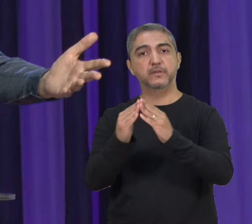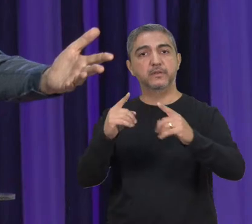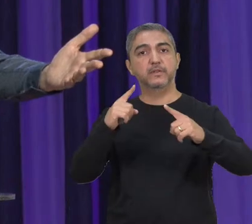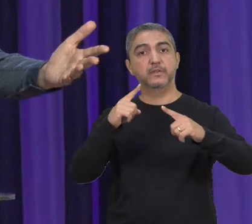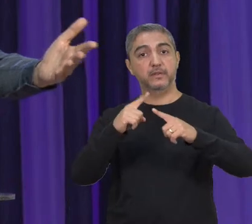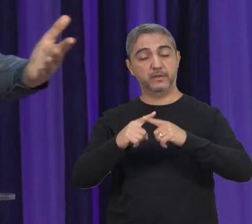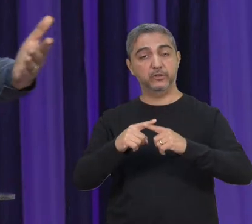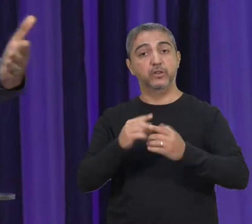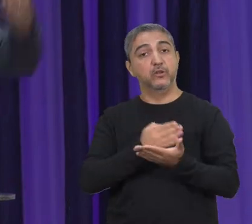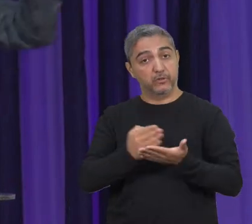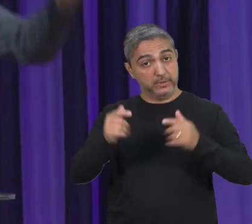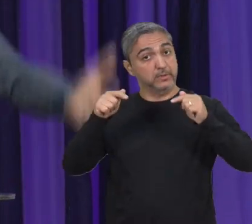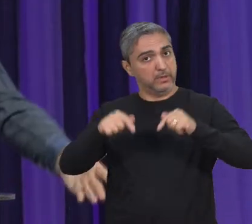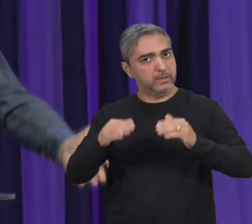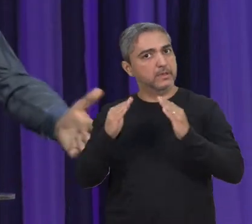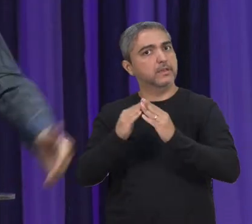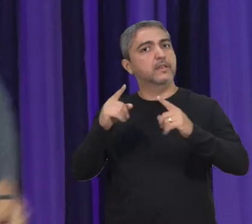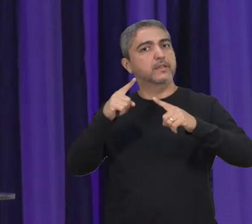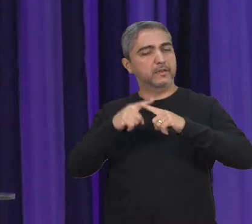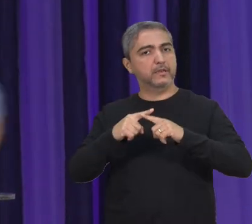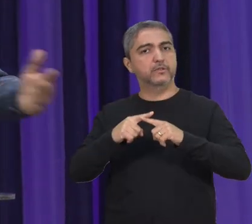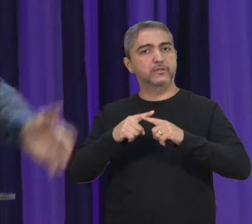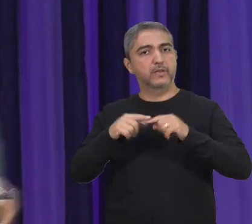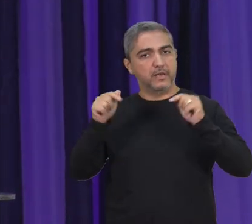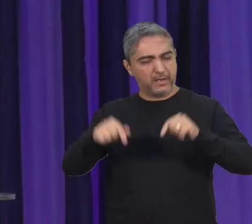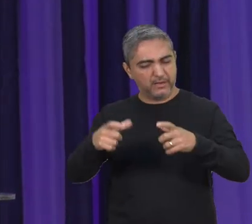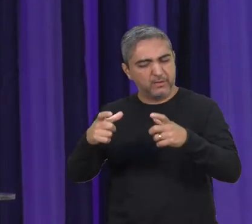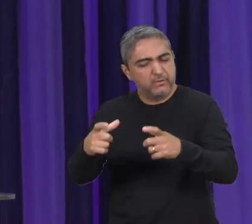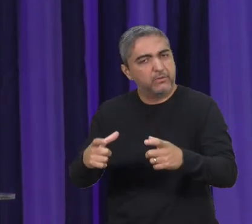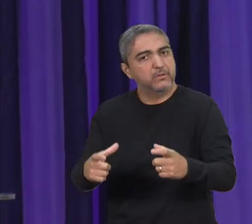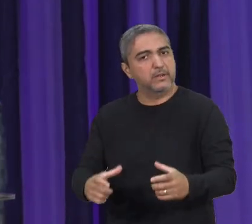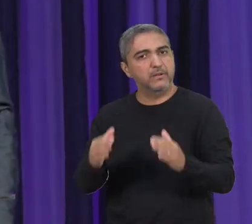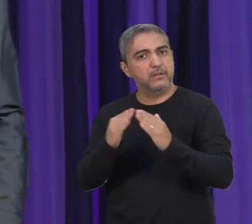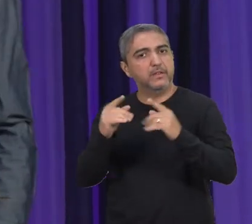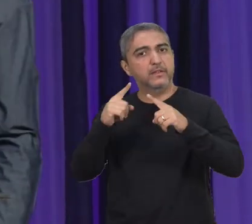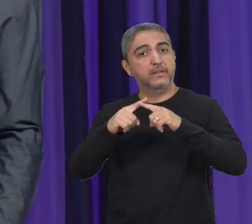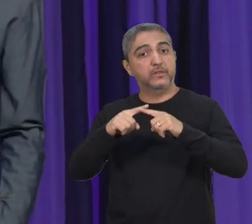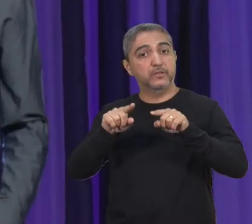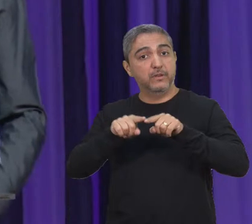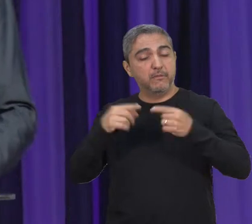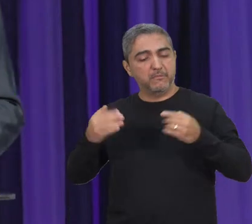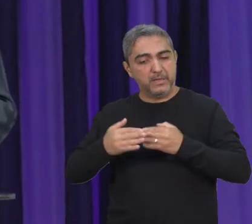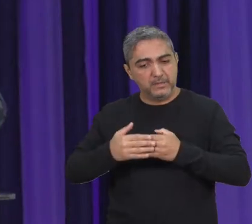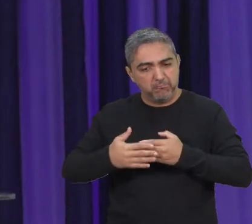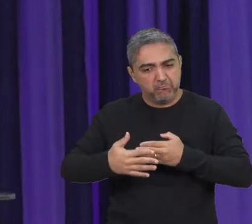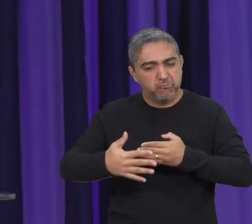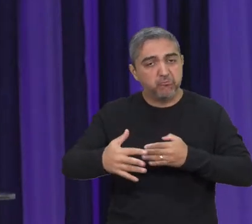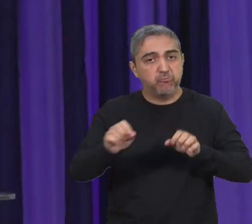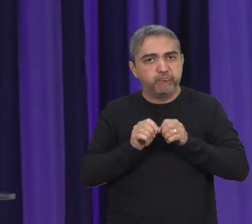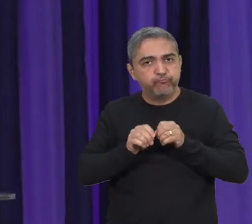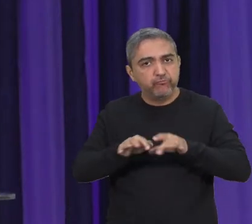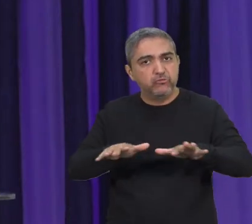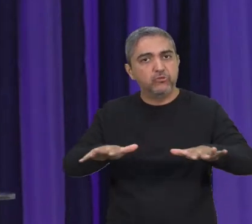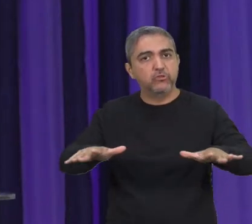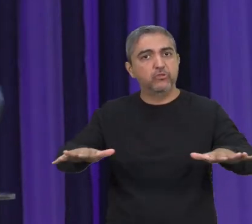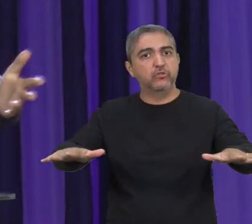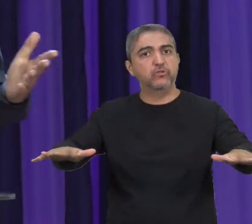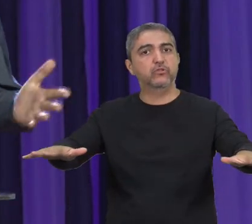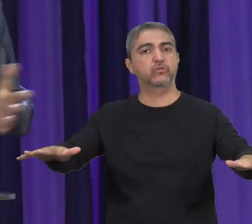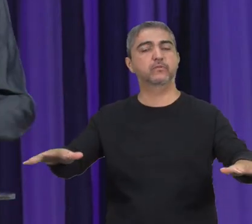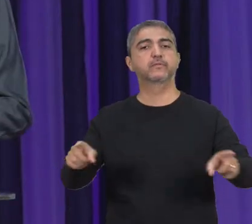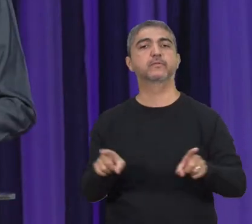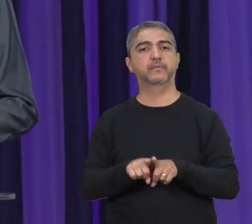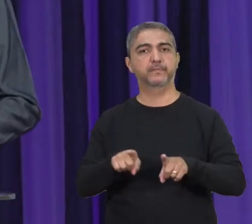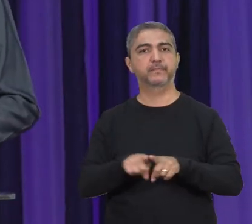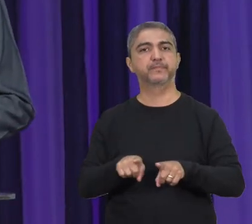né? Devemos começar aqui, nesse contexto, a praticar uns com os outros. Então,